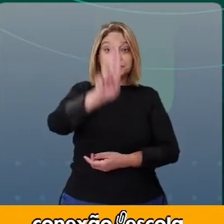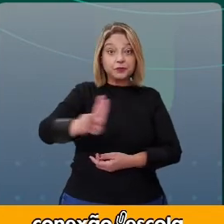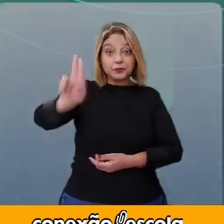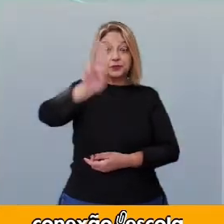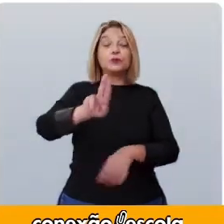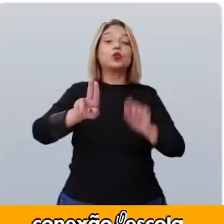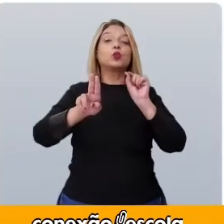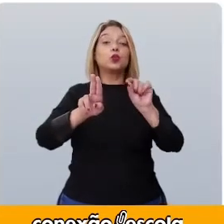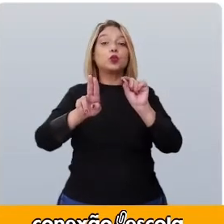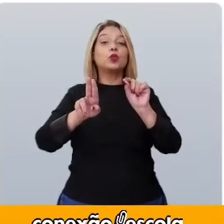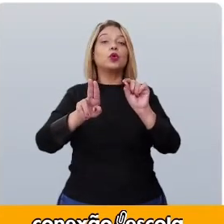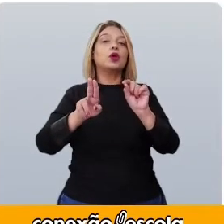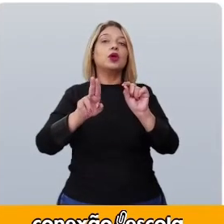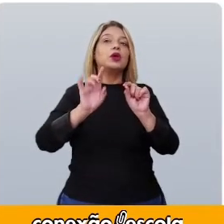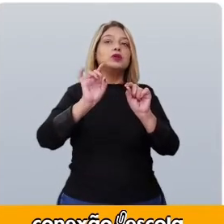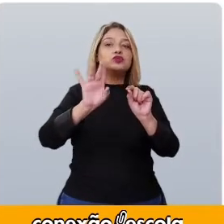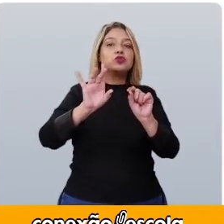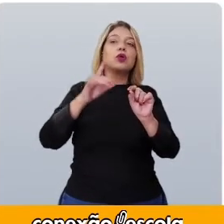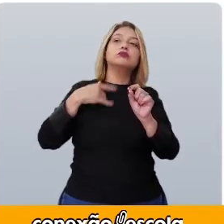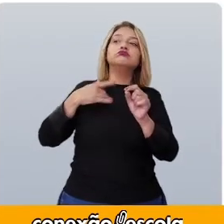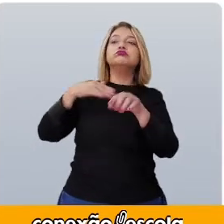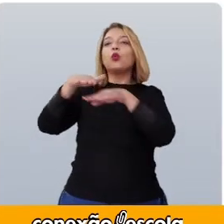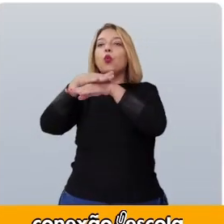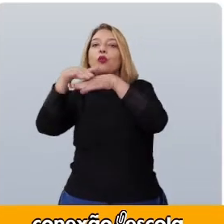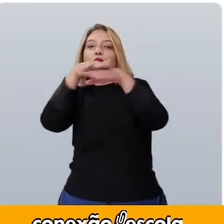podiam falar com outras pessoas.